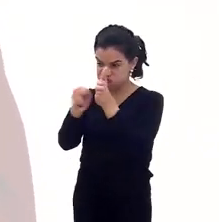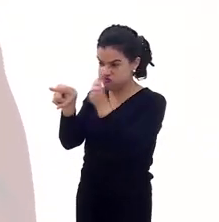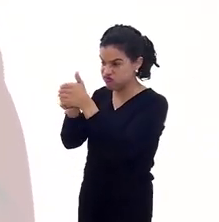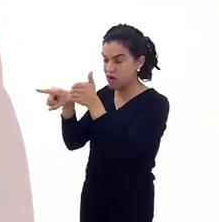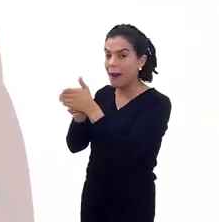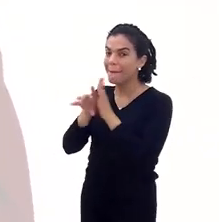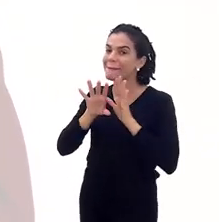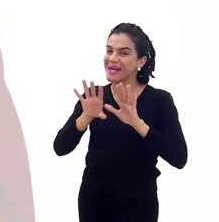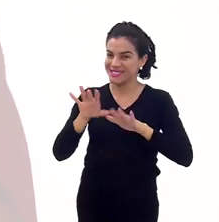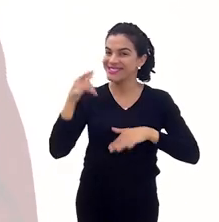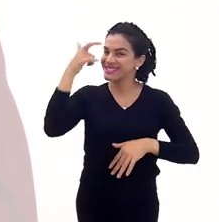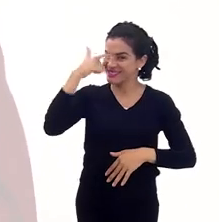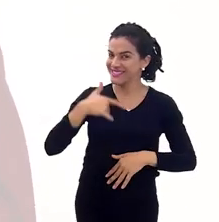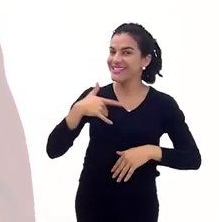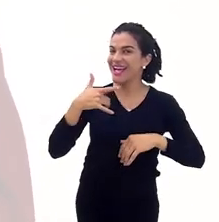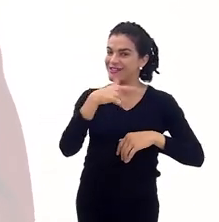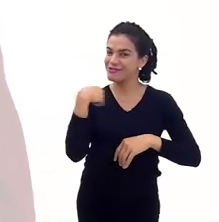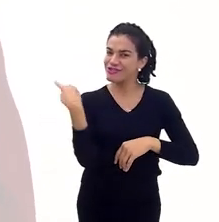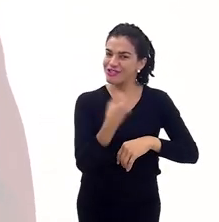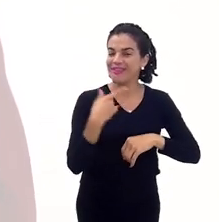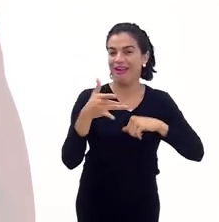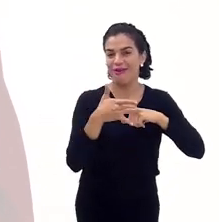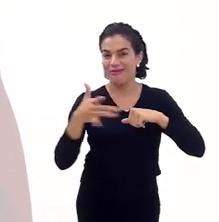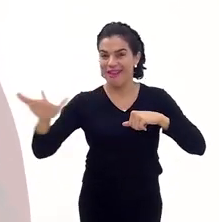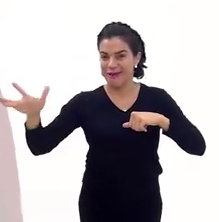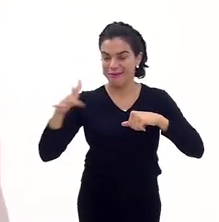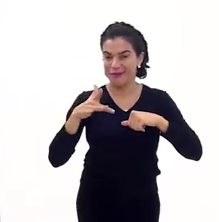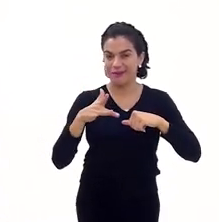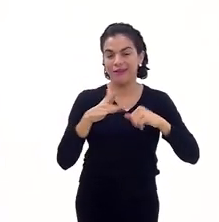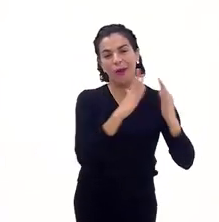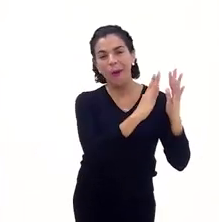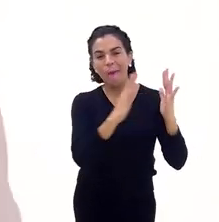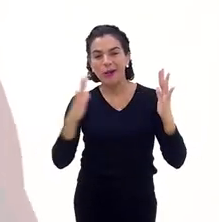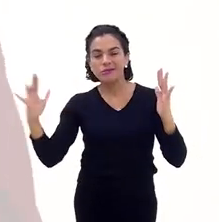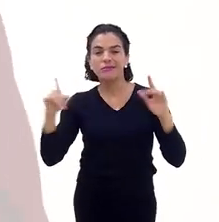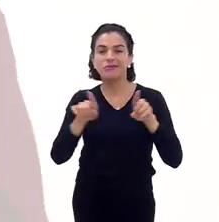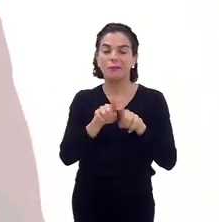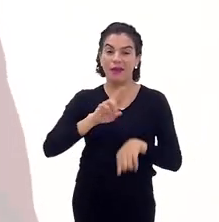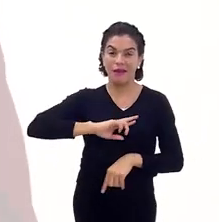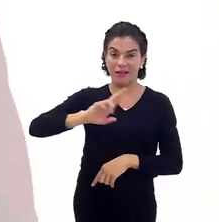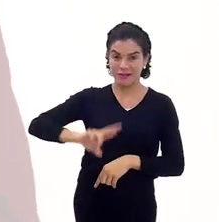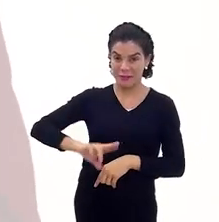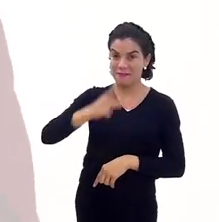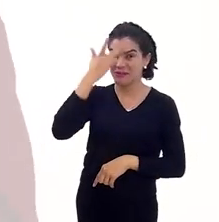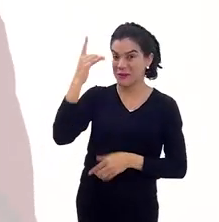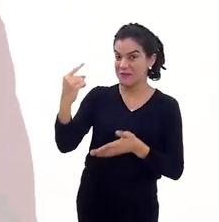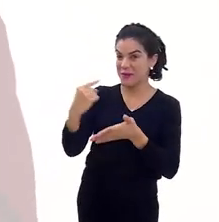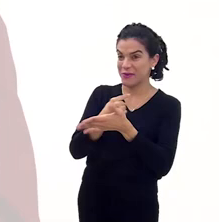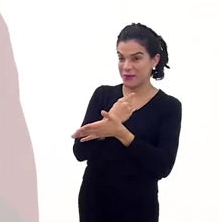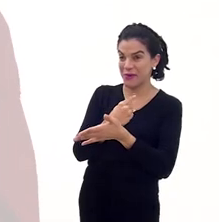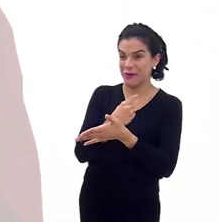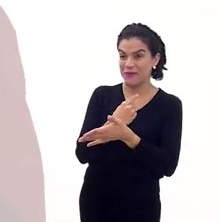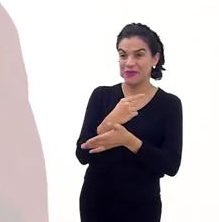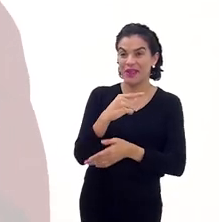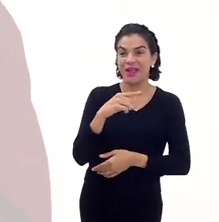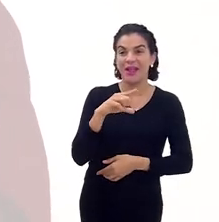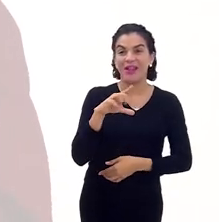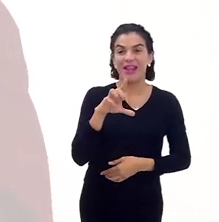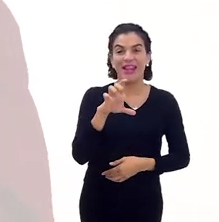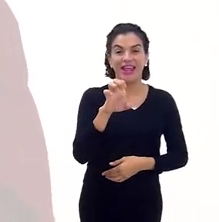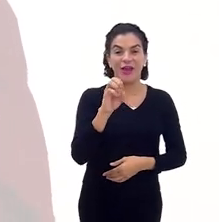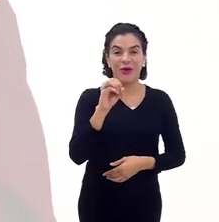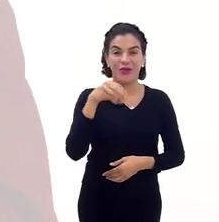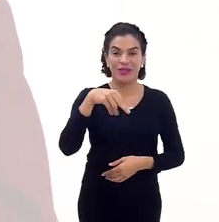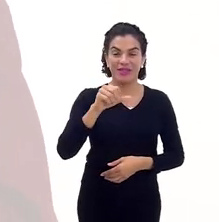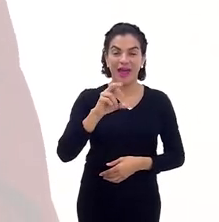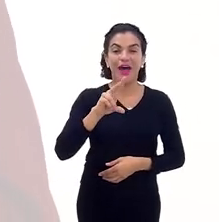né? Mas a gente é esse diamante. Então, todo o processo e toda a religião, porque perguntaram, né, Luzia? O Leonardo Boff